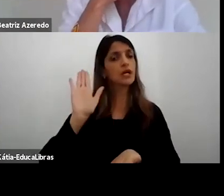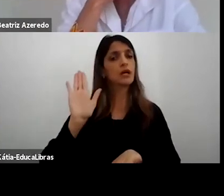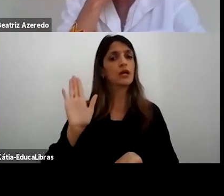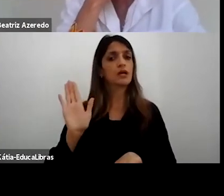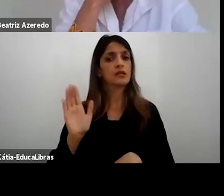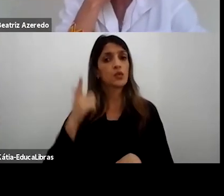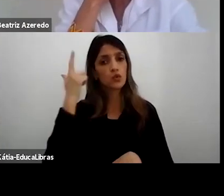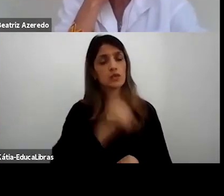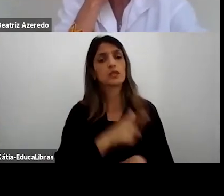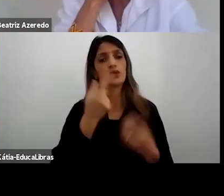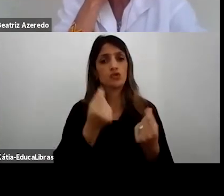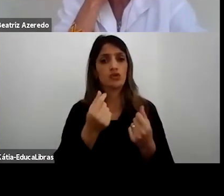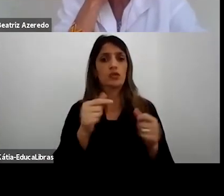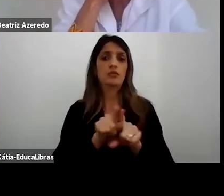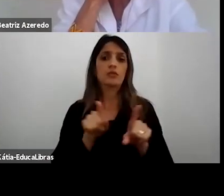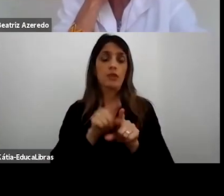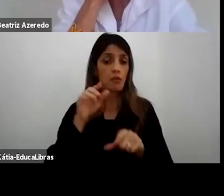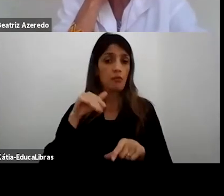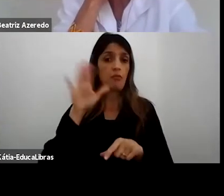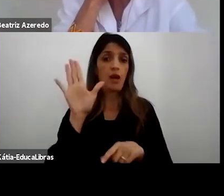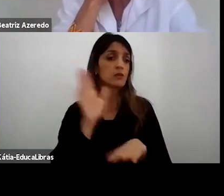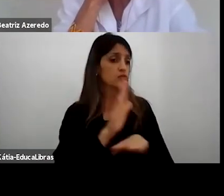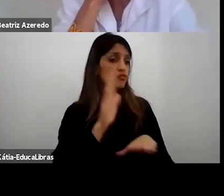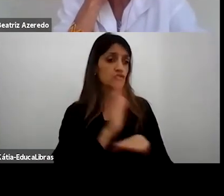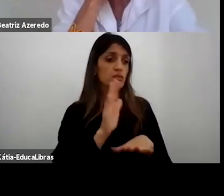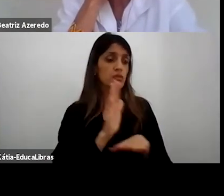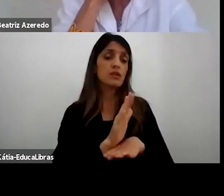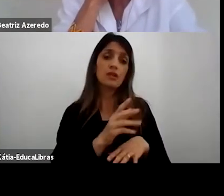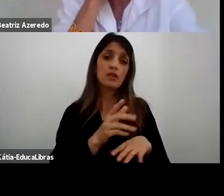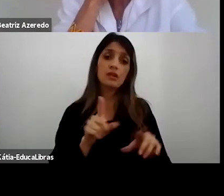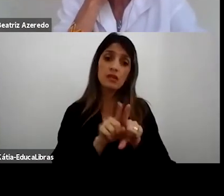sentido, e não tem problema, porque está ajudando da mesma forma, ainda que de